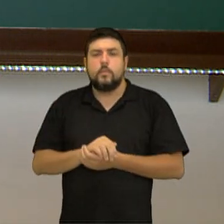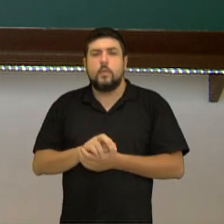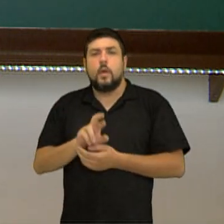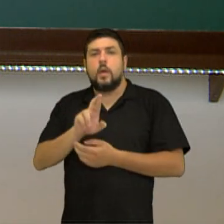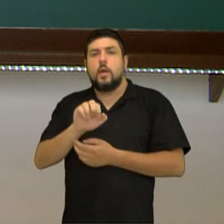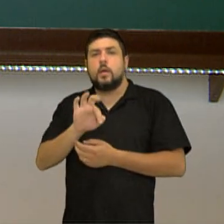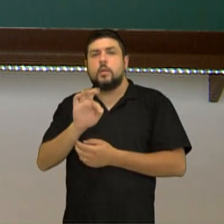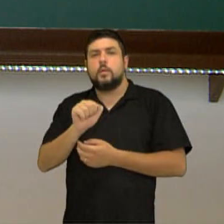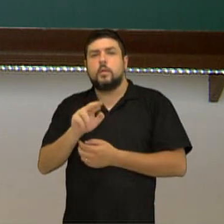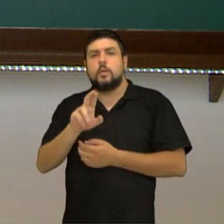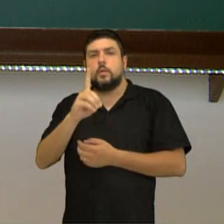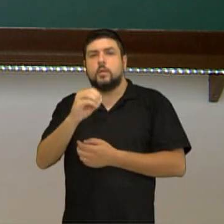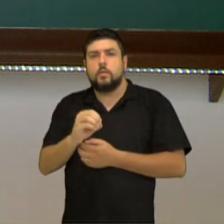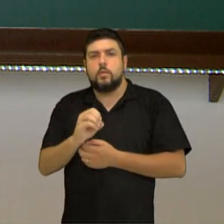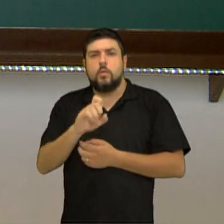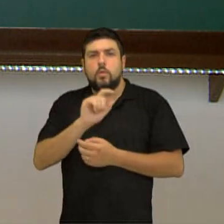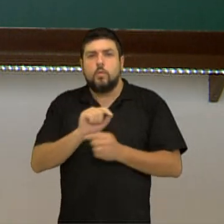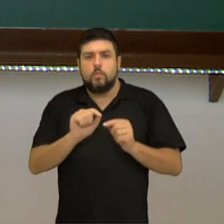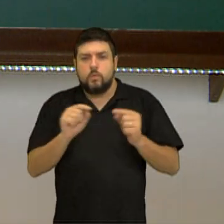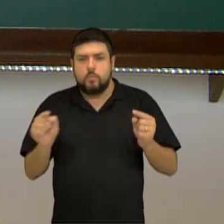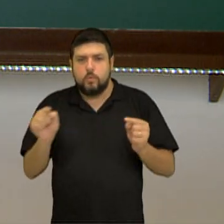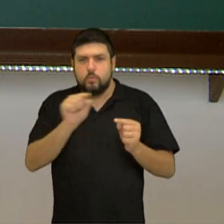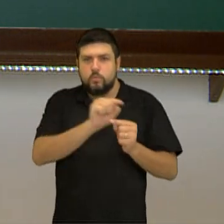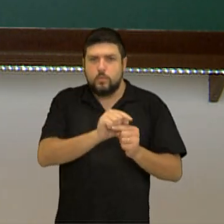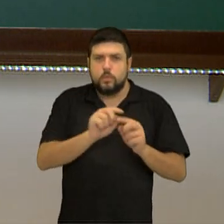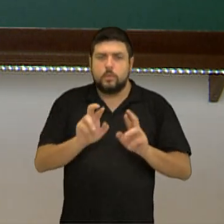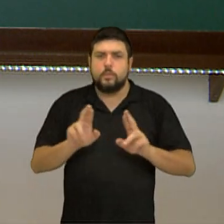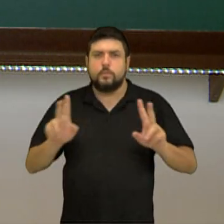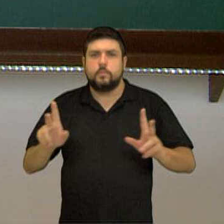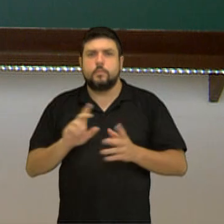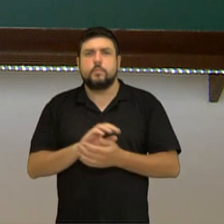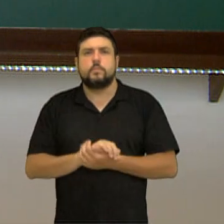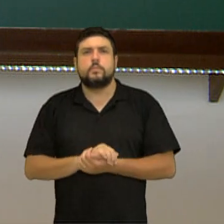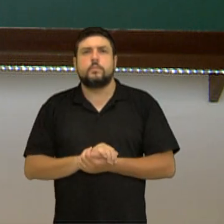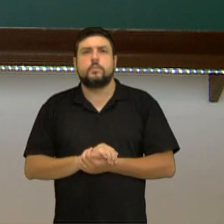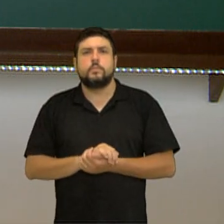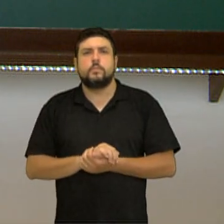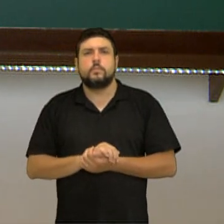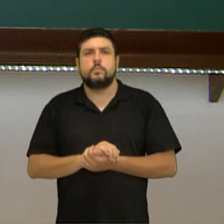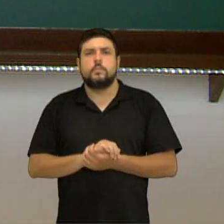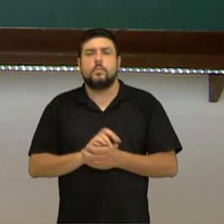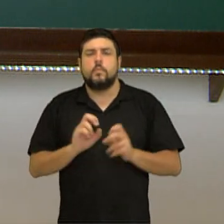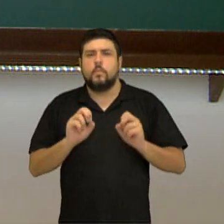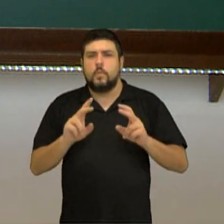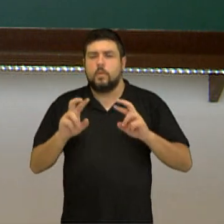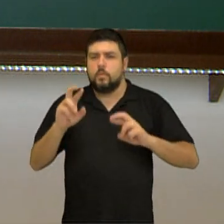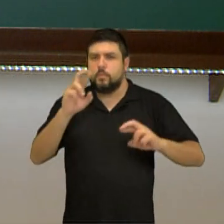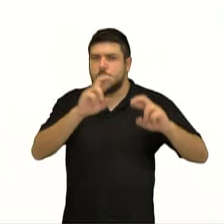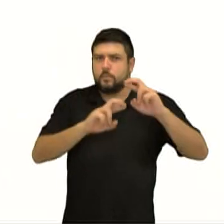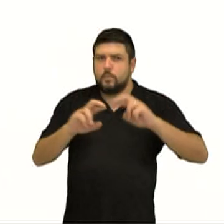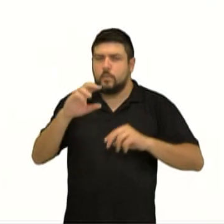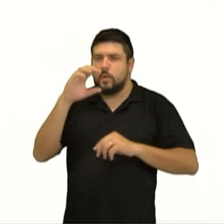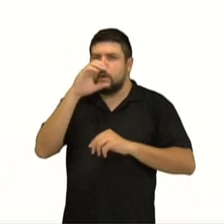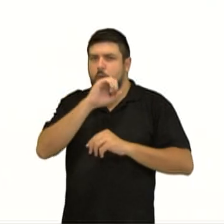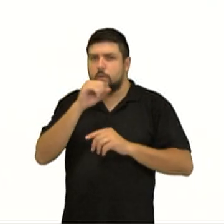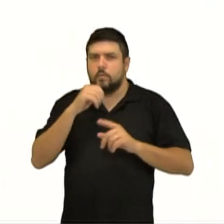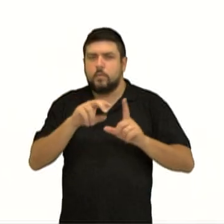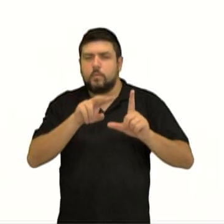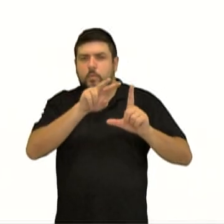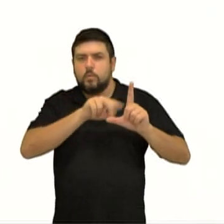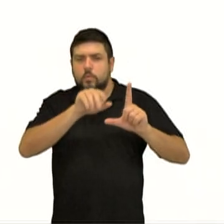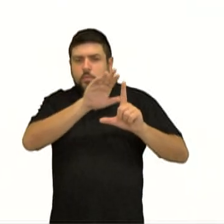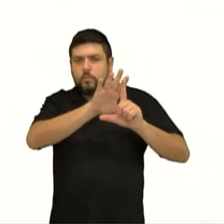que ser sinais diferentes, ok? Vamos lá, vamos fazer uma análise meio rapidinho aqui isso com relação aos gráficos, né?